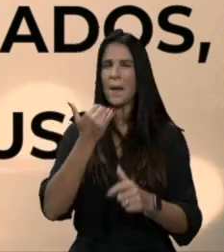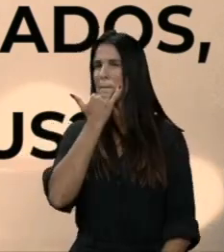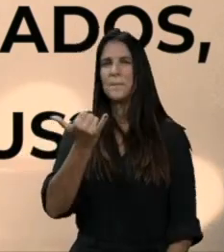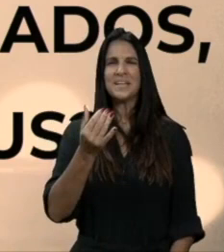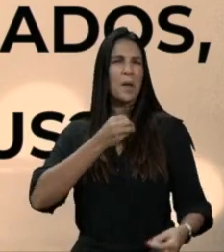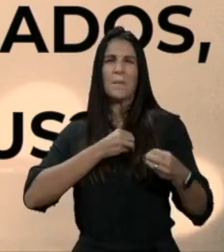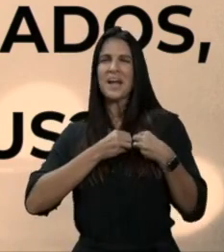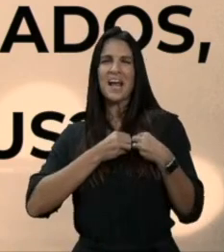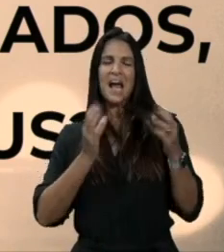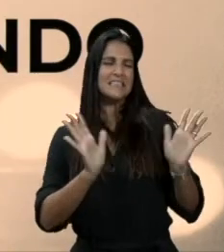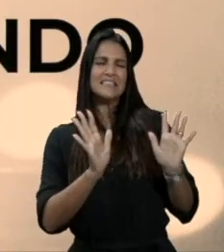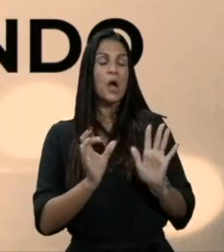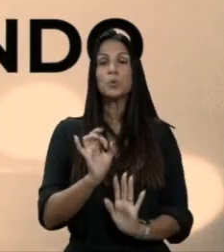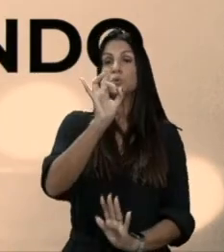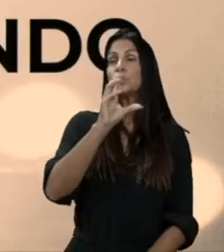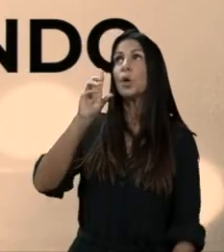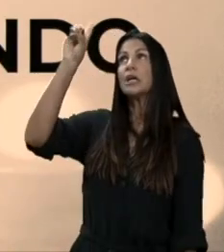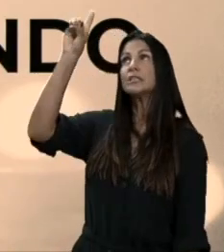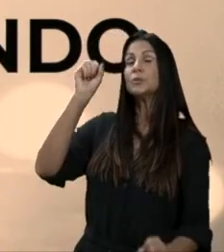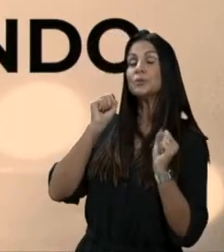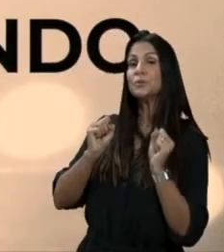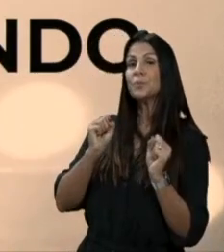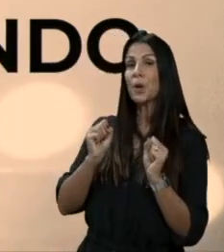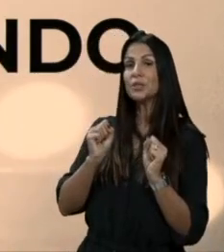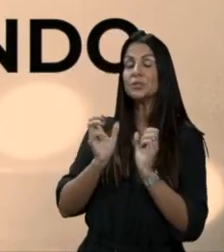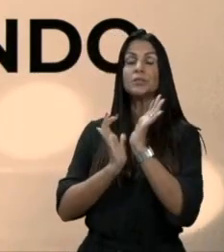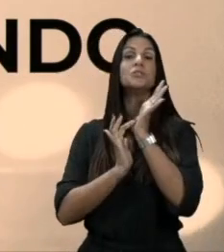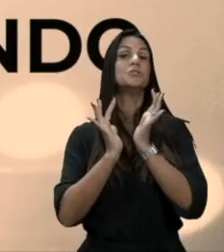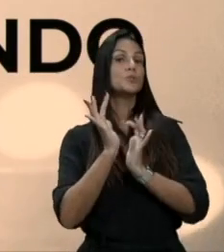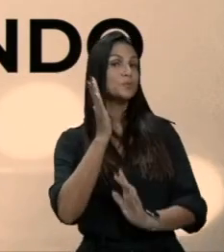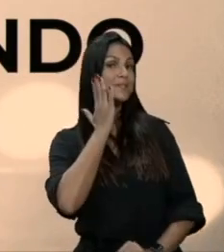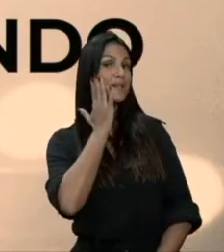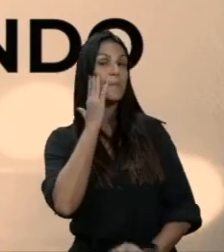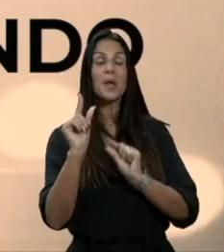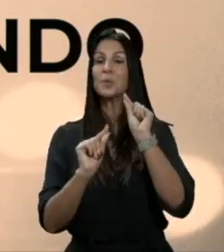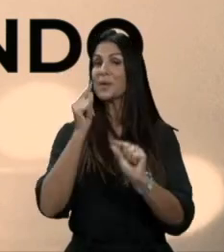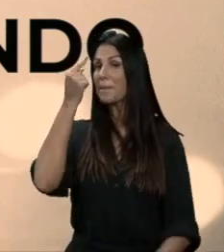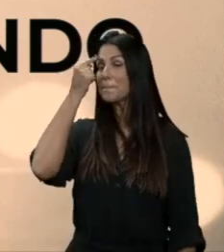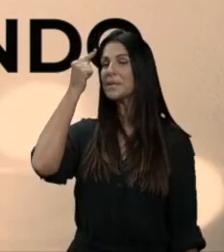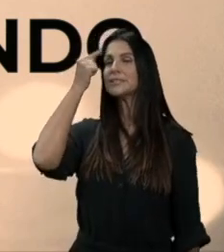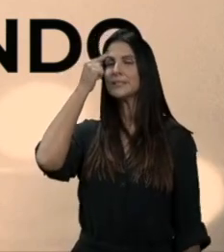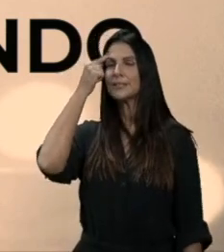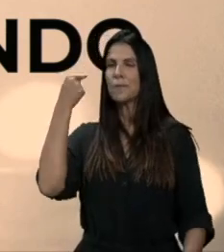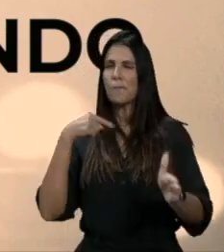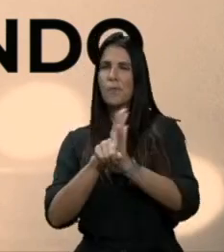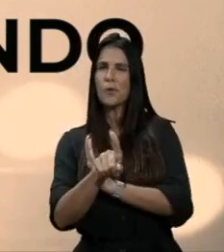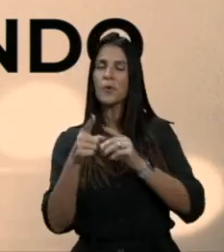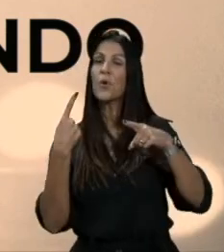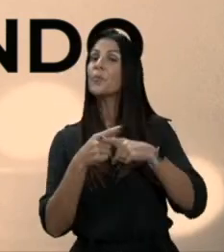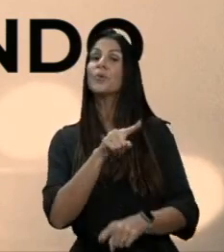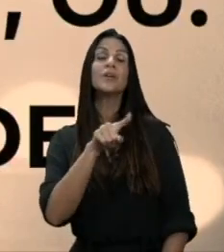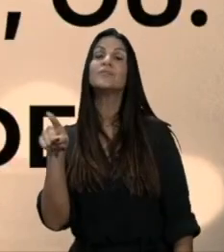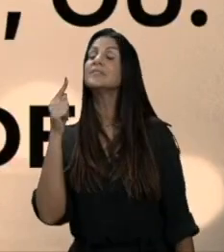a não ser somente Deus Jesus sabendo que eles estavam pensando perguntou por que vocês estão